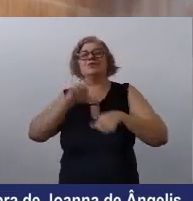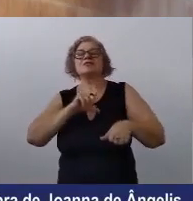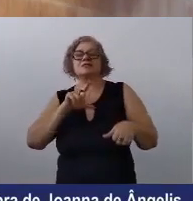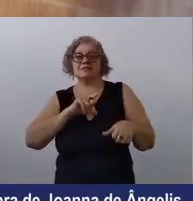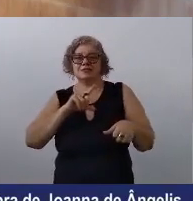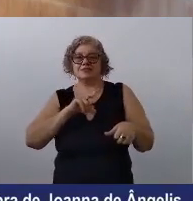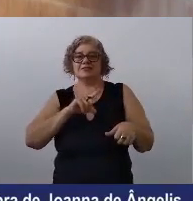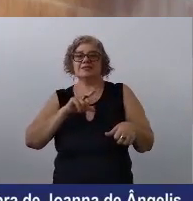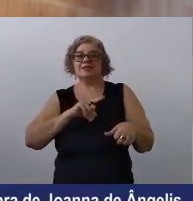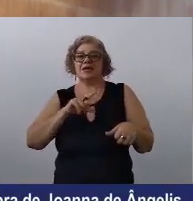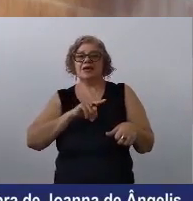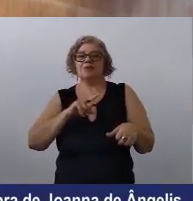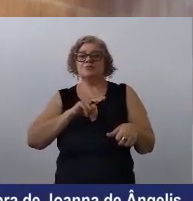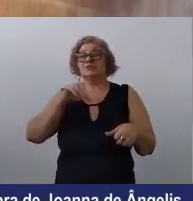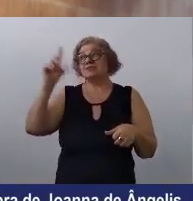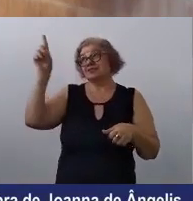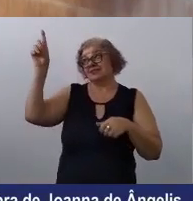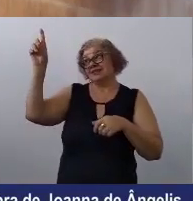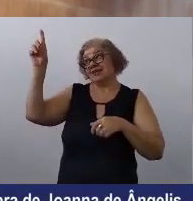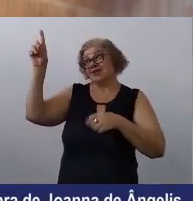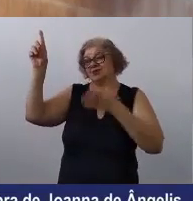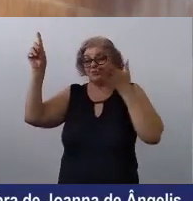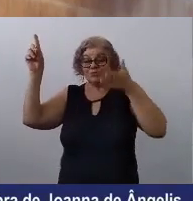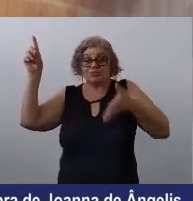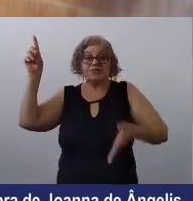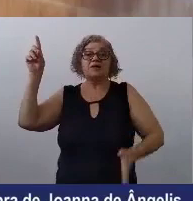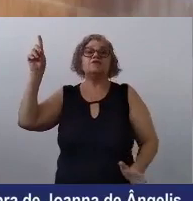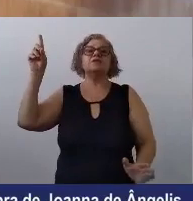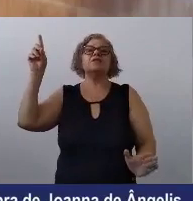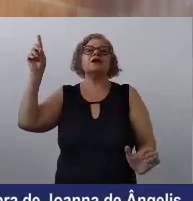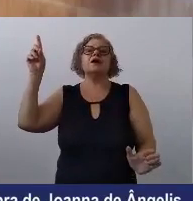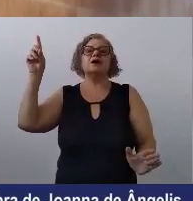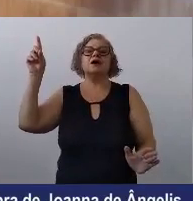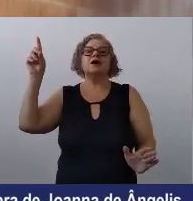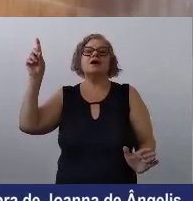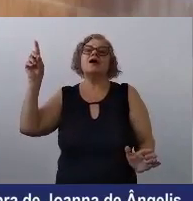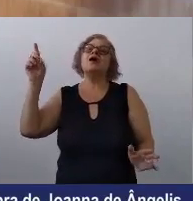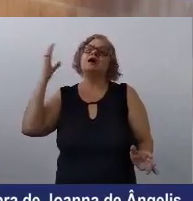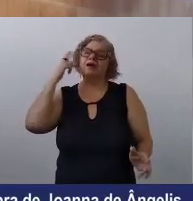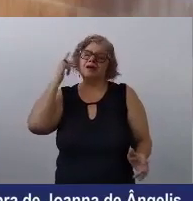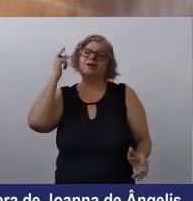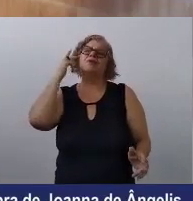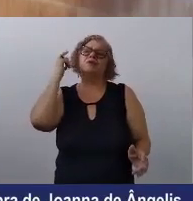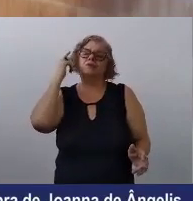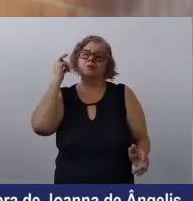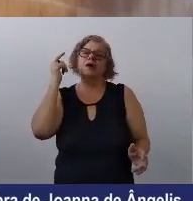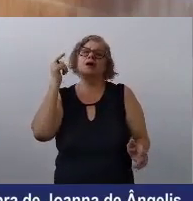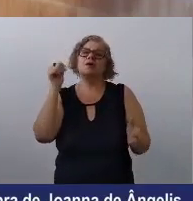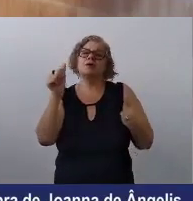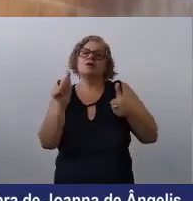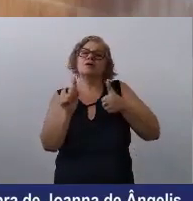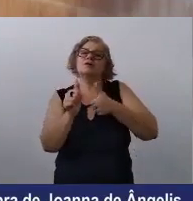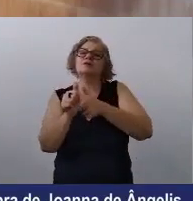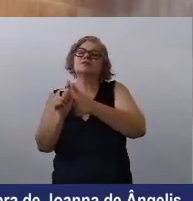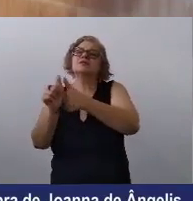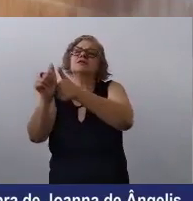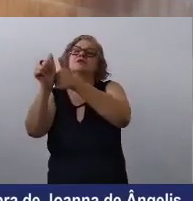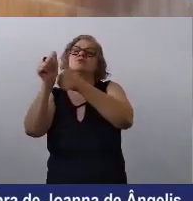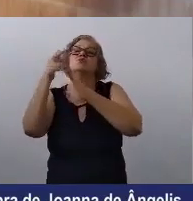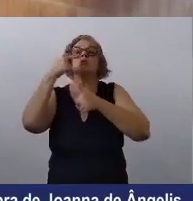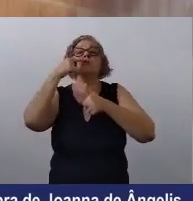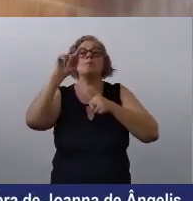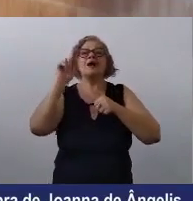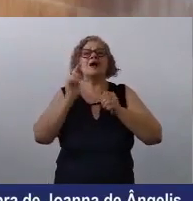termos esse Criador dando-nos a vida, é natural que o sintamos como